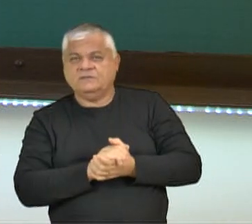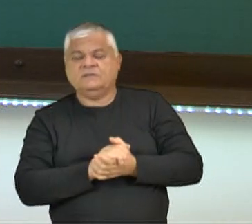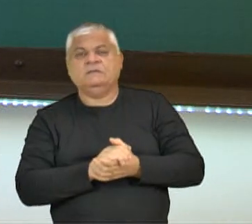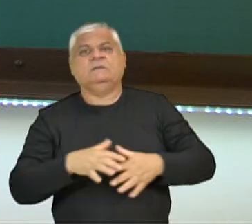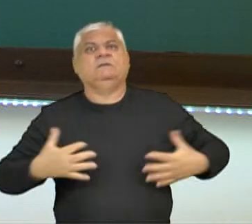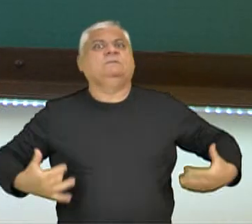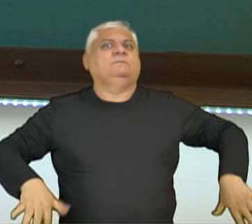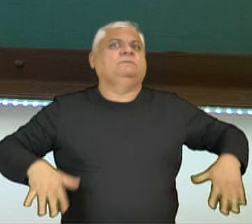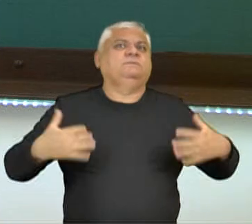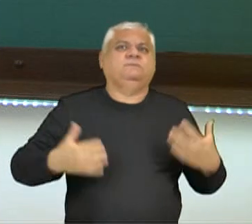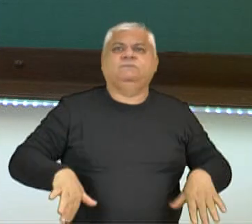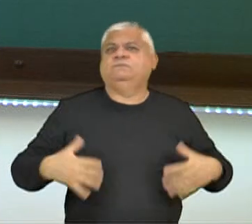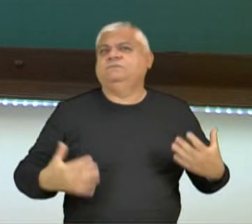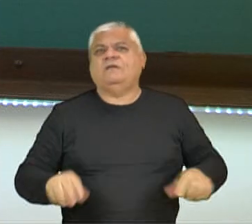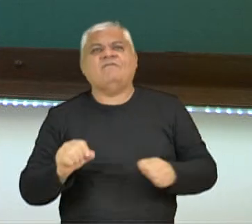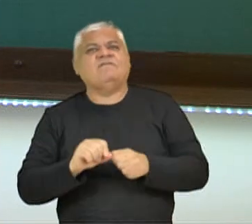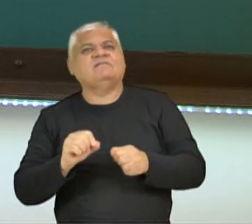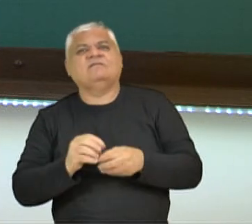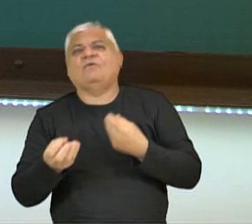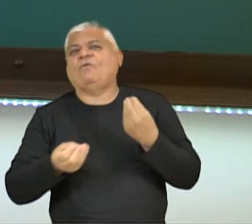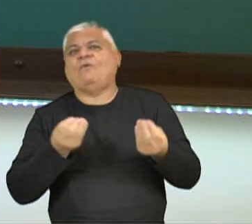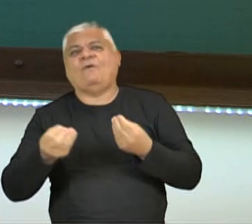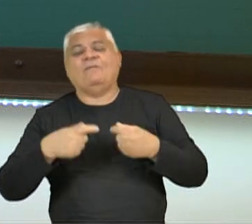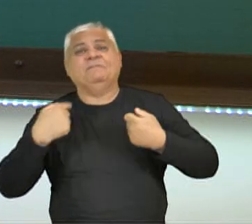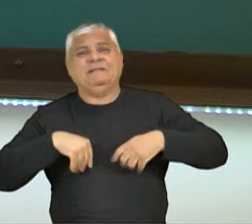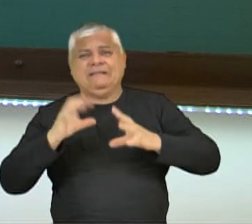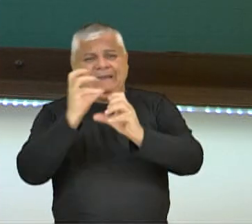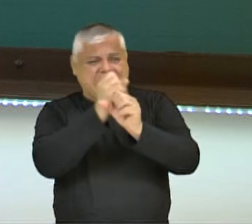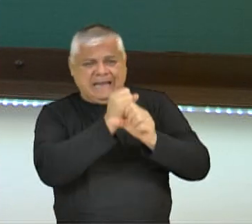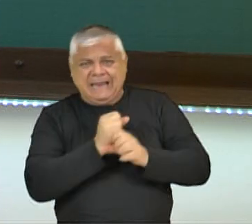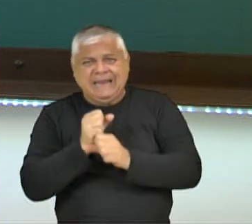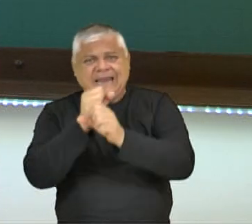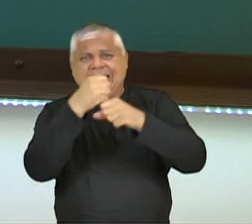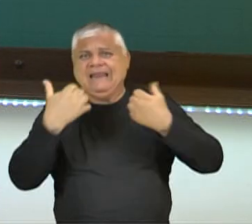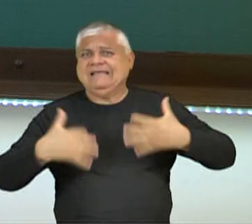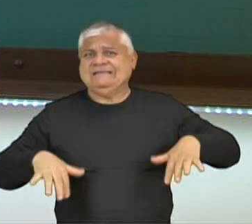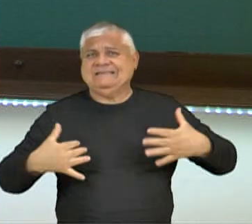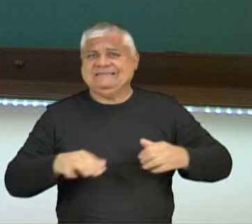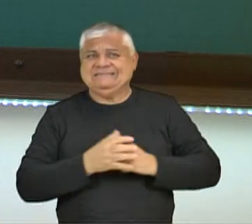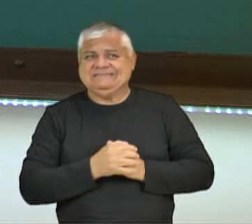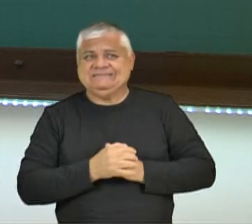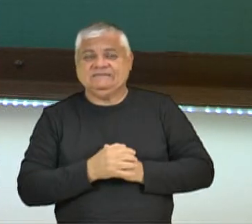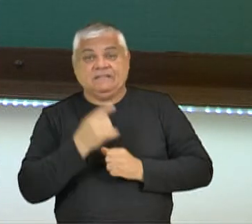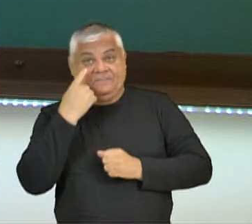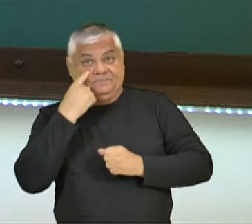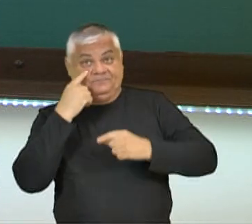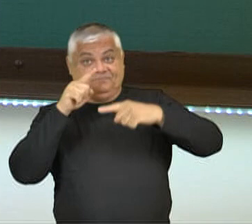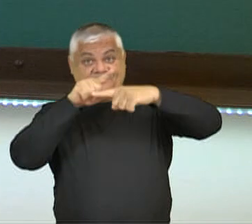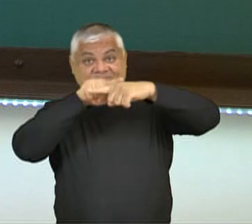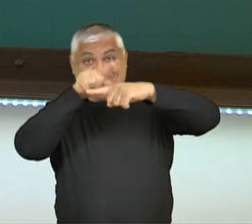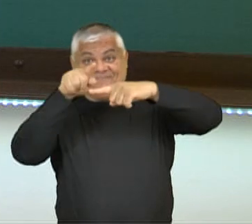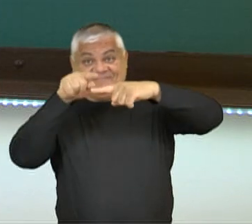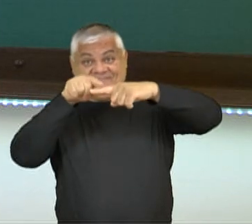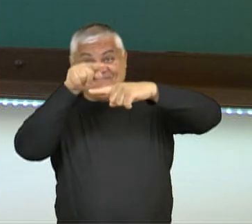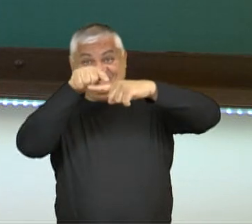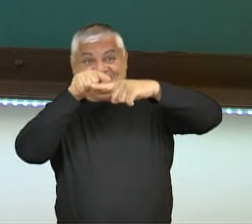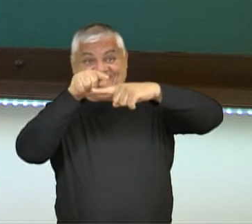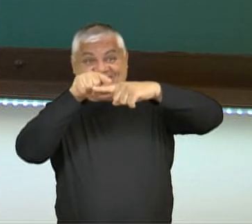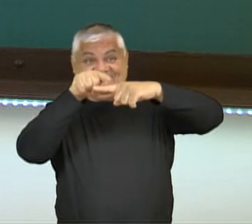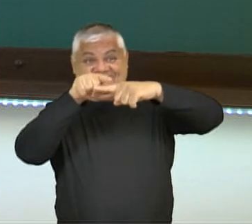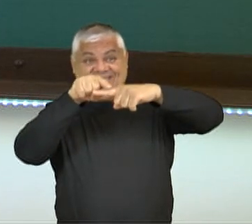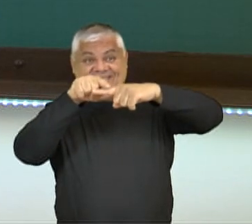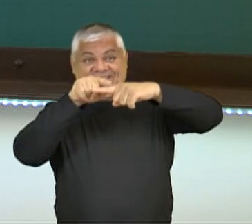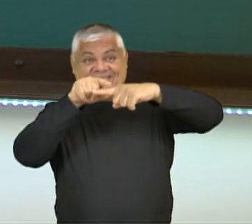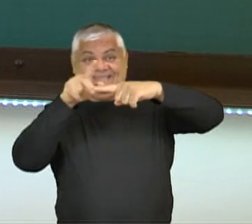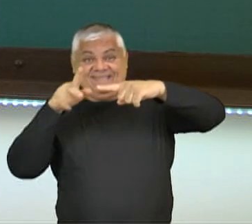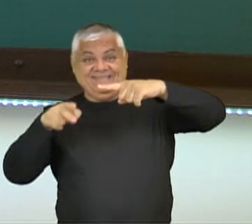E agora, José, o que faremos? Temos várias coisas para calcular aqui, né? Bom, o alfa, gente, ele é oposto pelo vértice ao